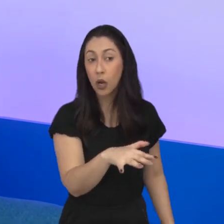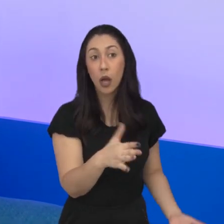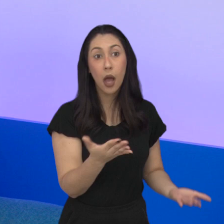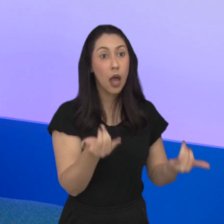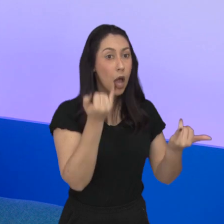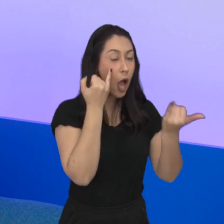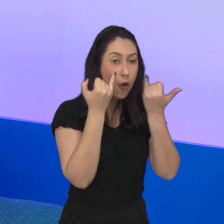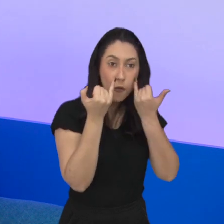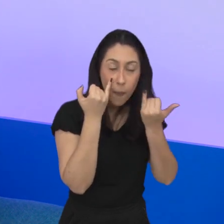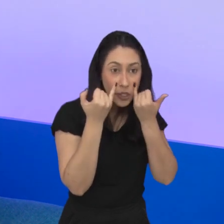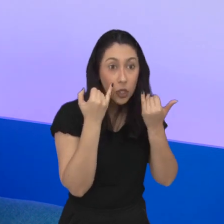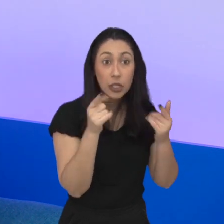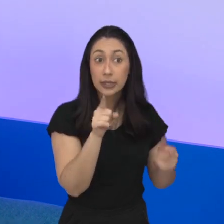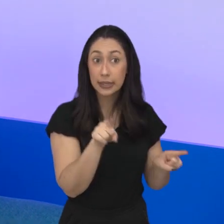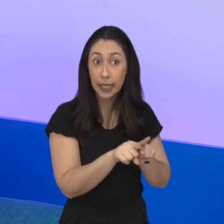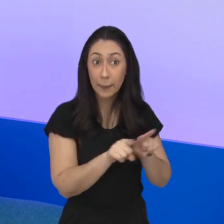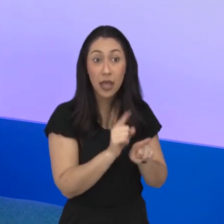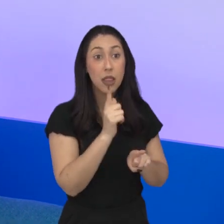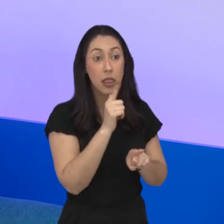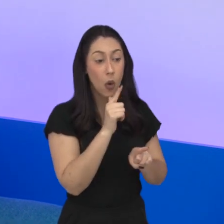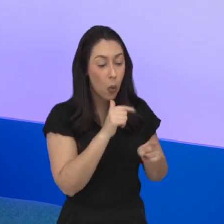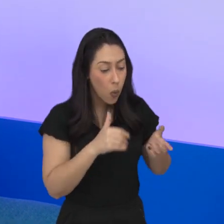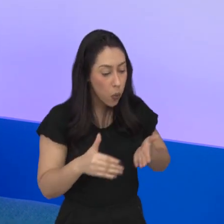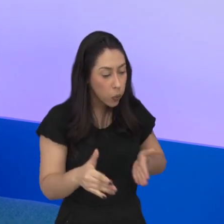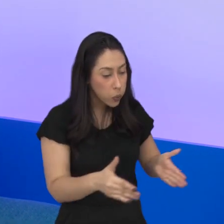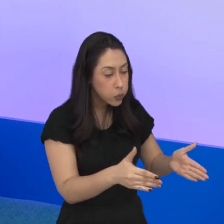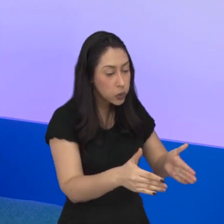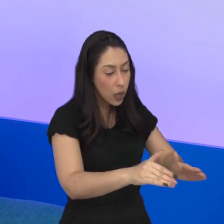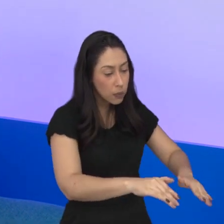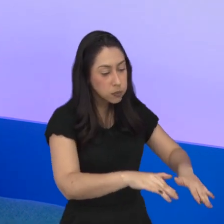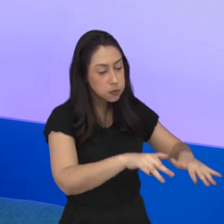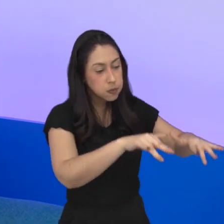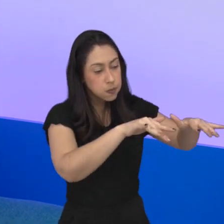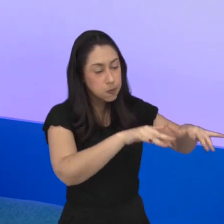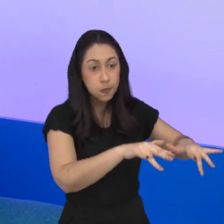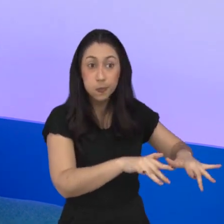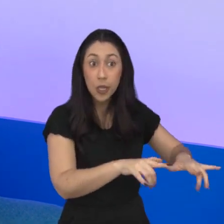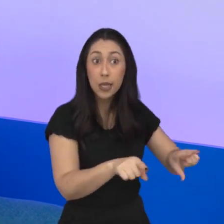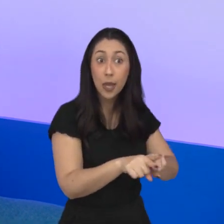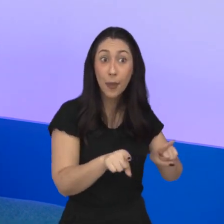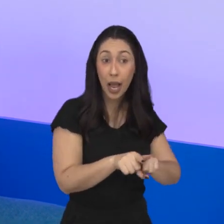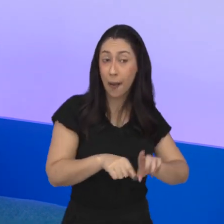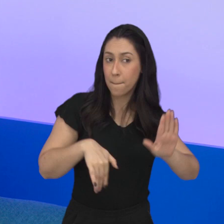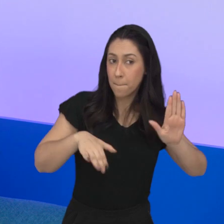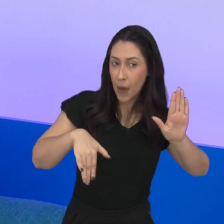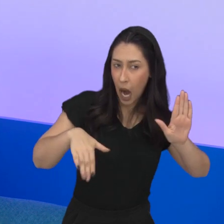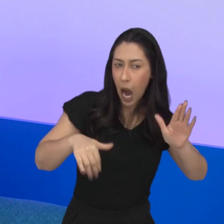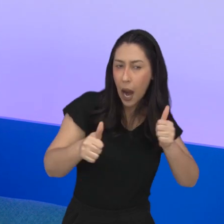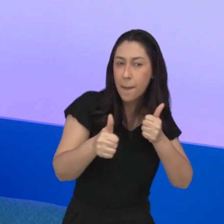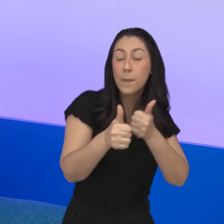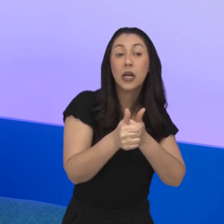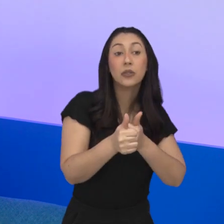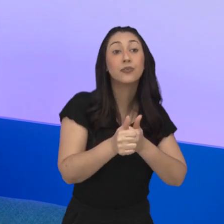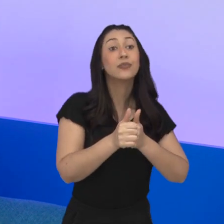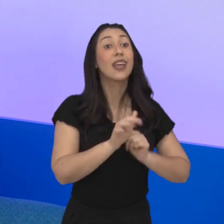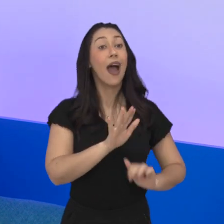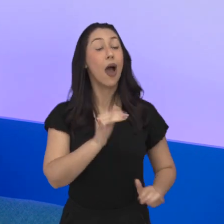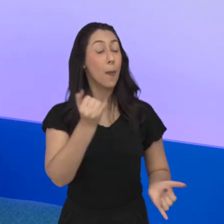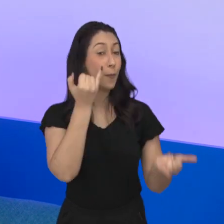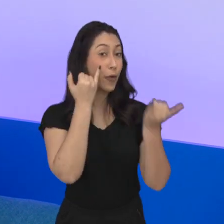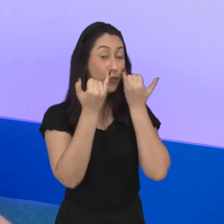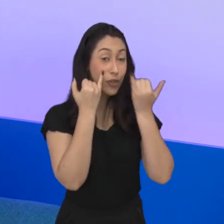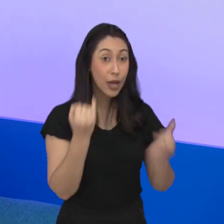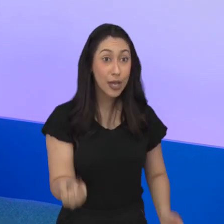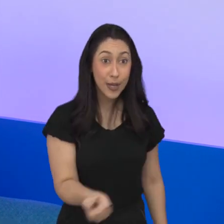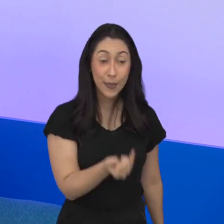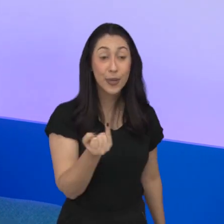meteorologia, informações dos níveis dos rios, informações também de como estão as encostas, e uma informação muito importante, e